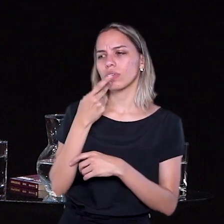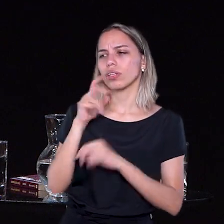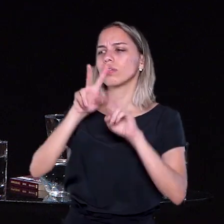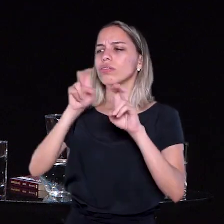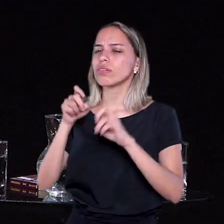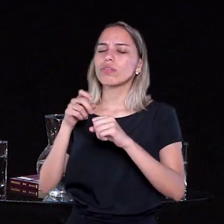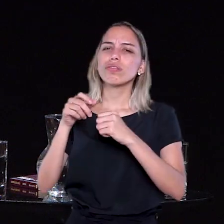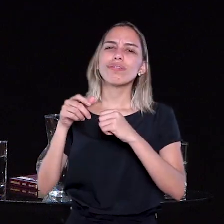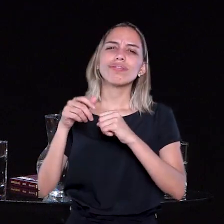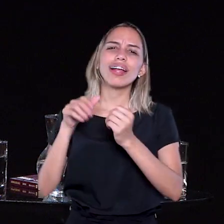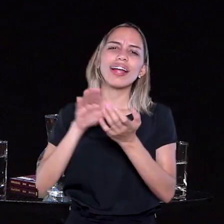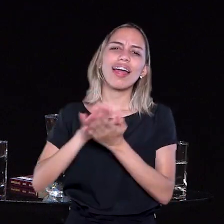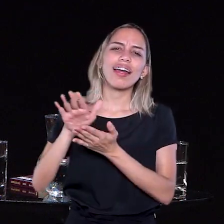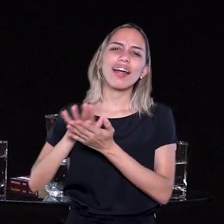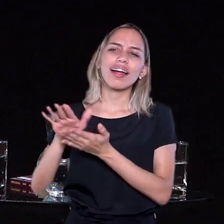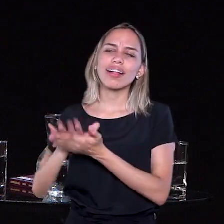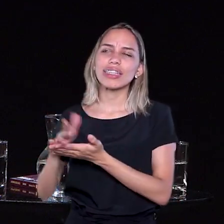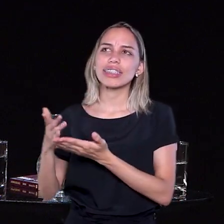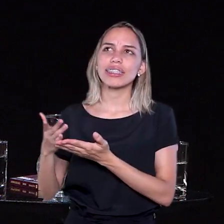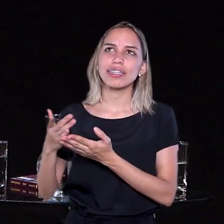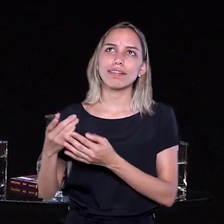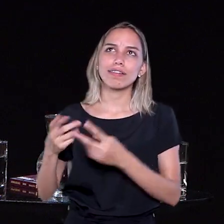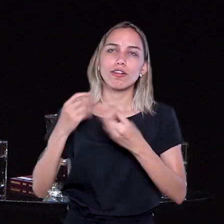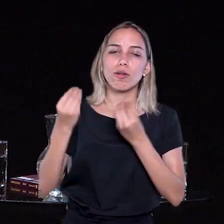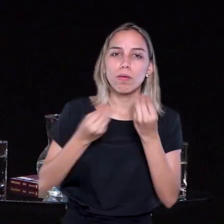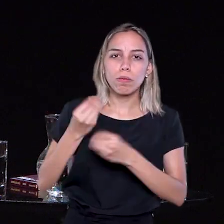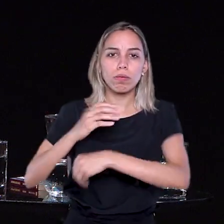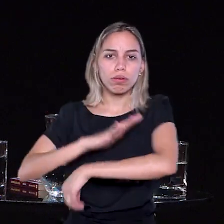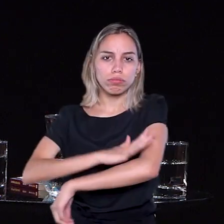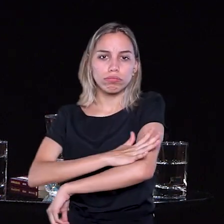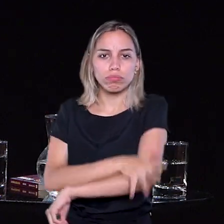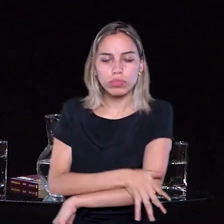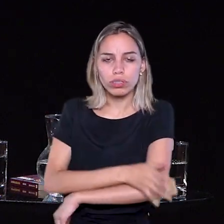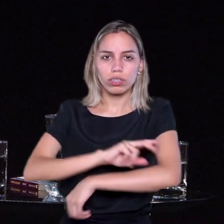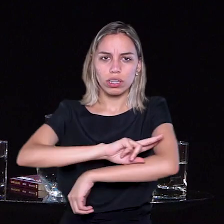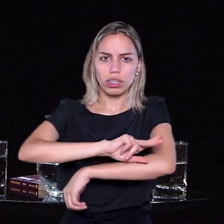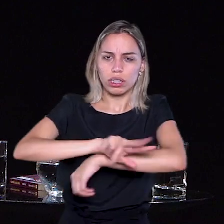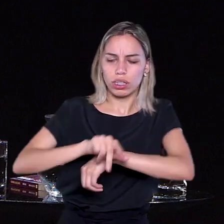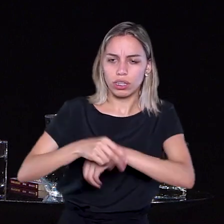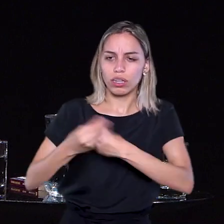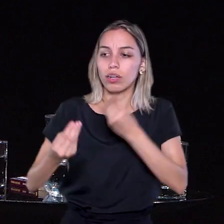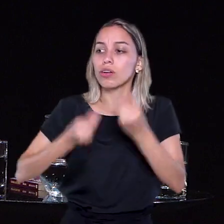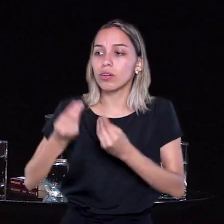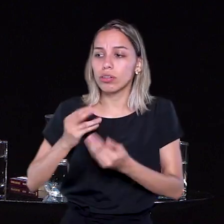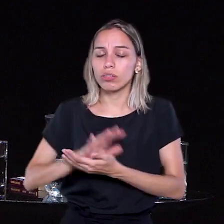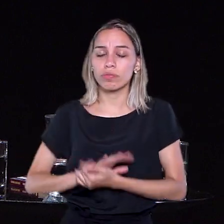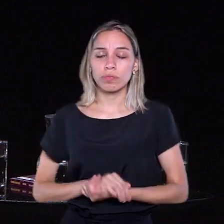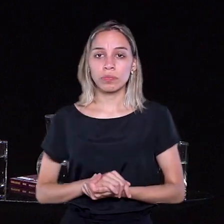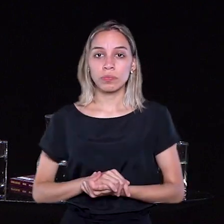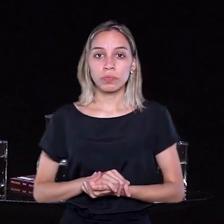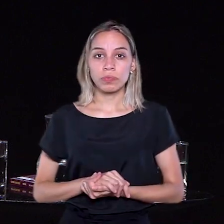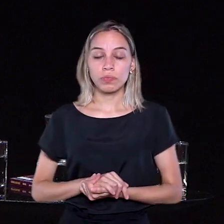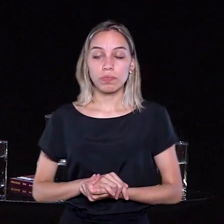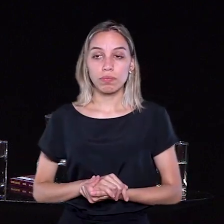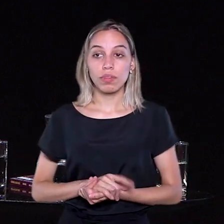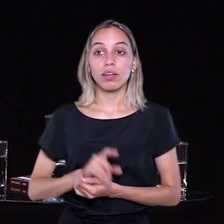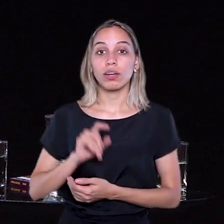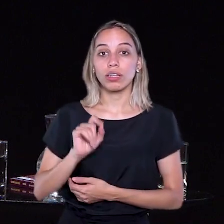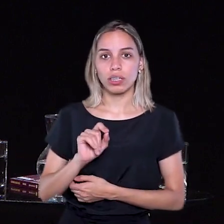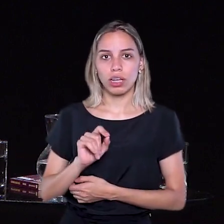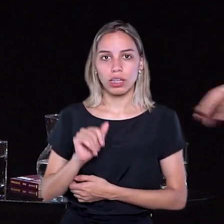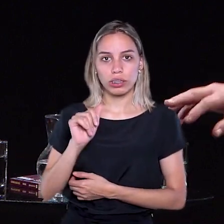custos mesmo dessa labuta diária de enfrentamento ao racismo, a gente sofre violência institucional, enfim. E aí